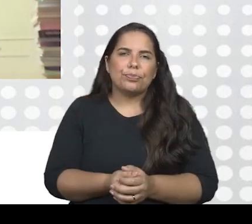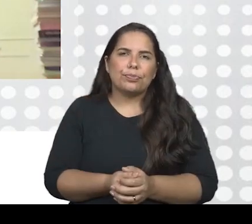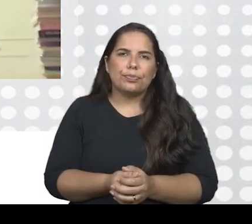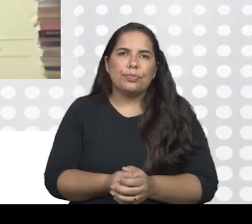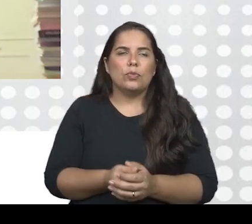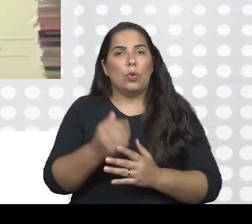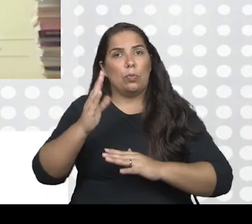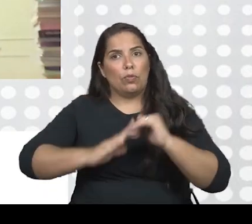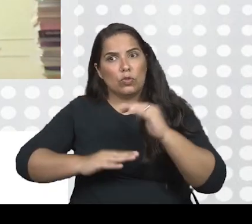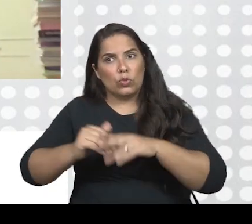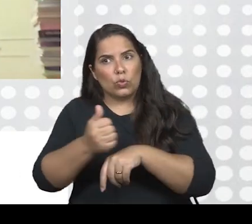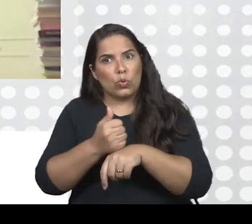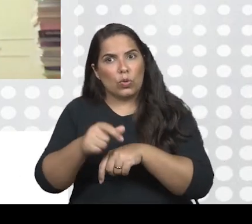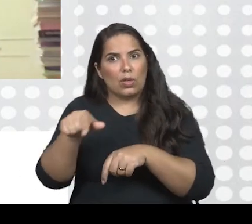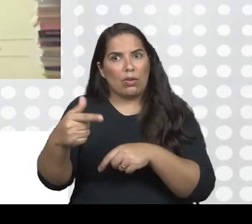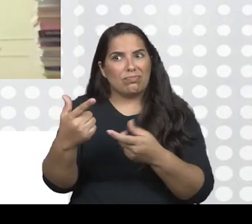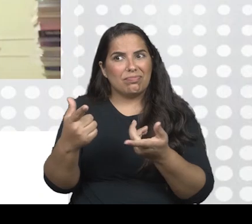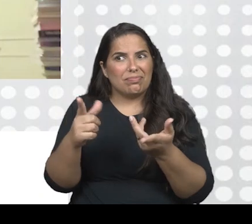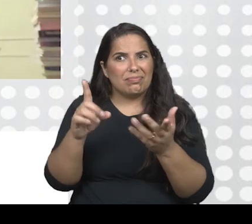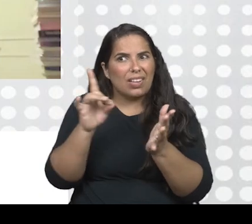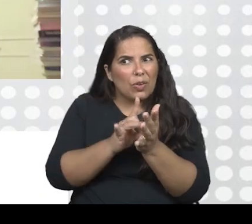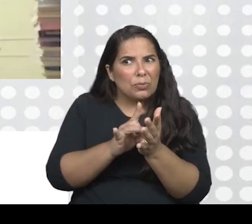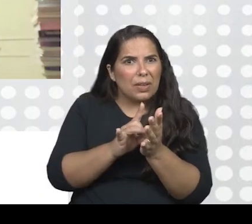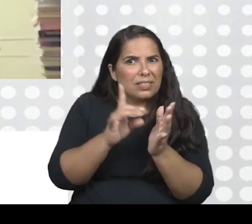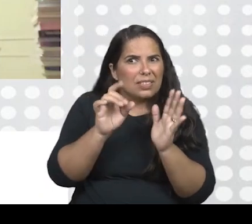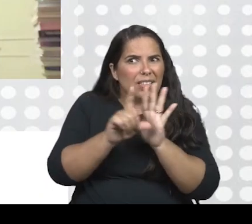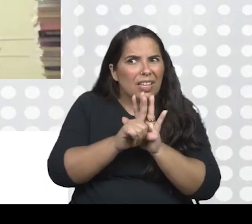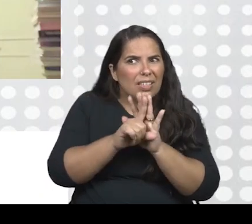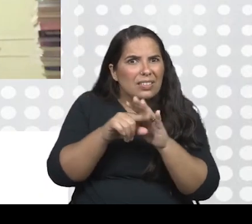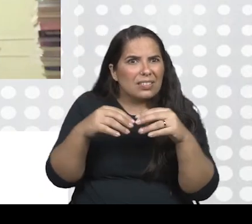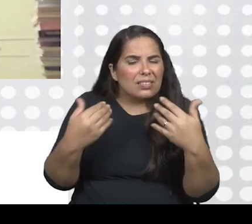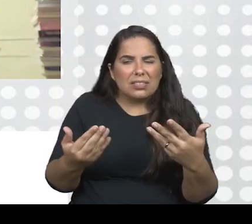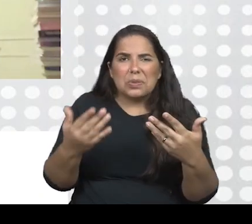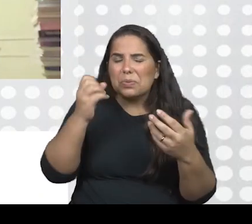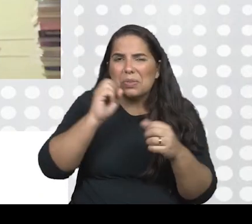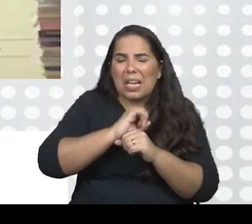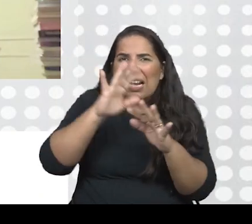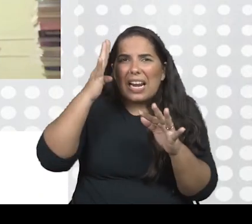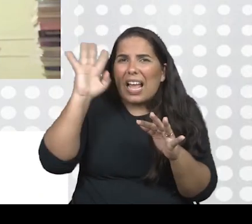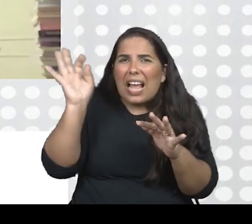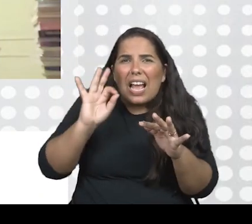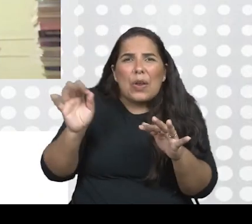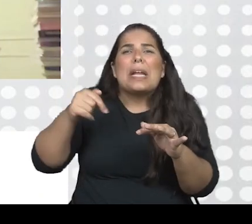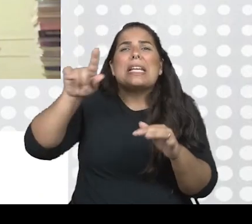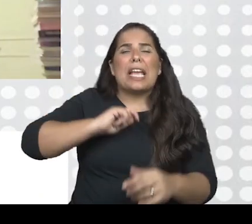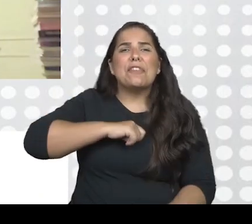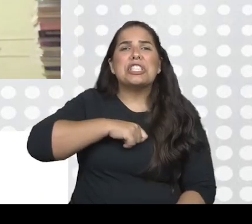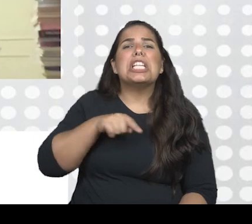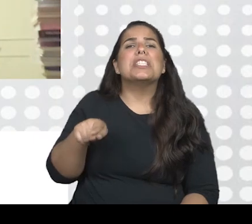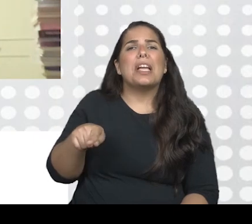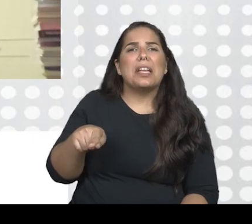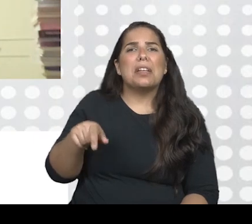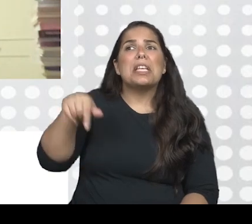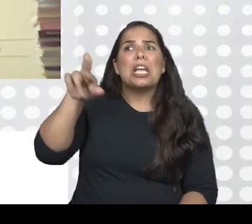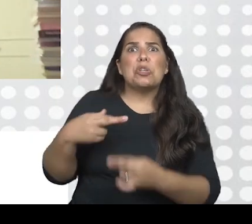É um profissional não regulamentado, não se tem clareza de suas atribuições, não se sabe quem fiscaliza e